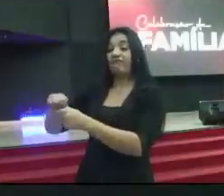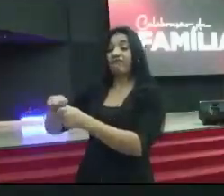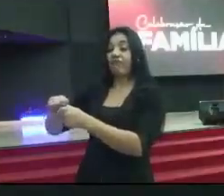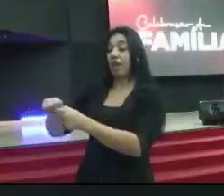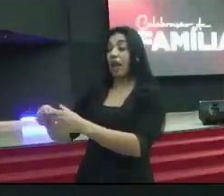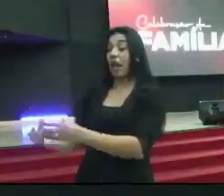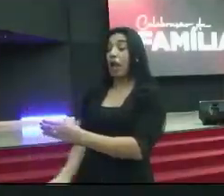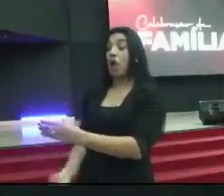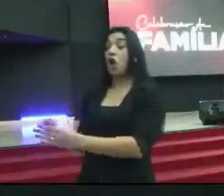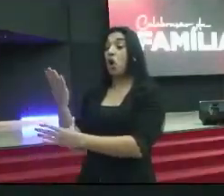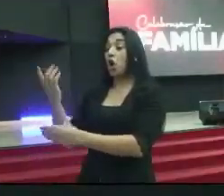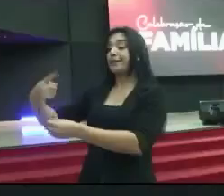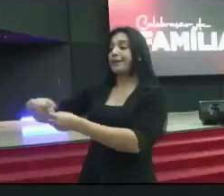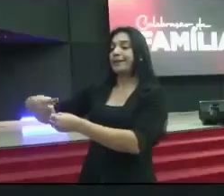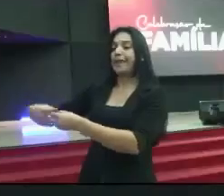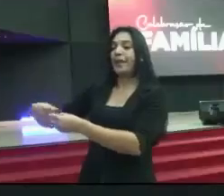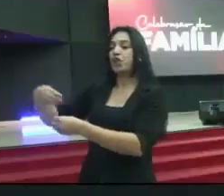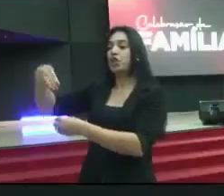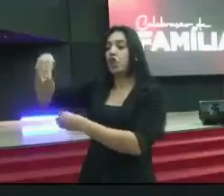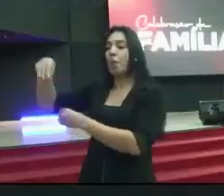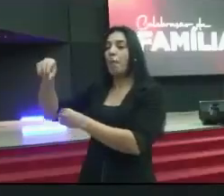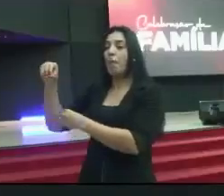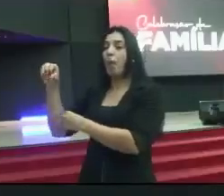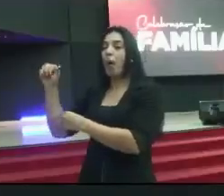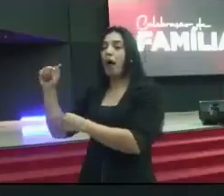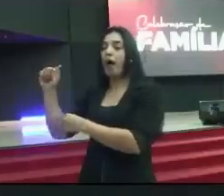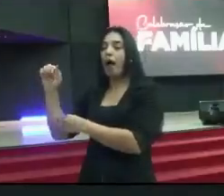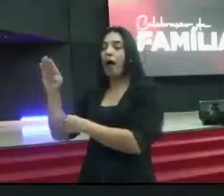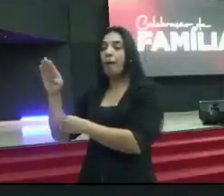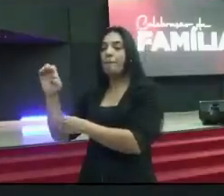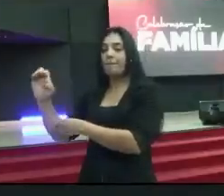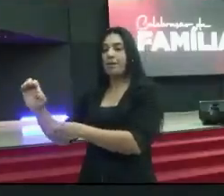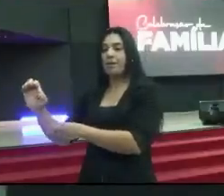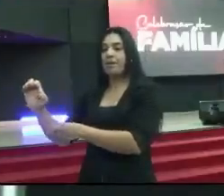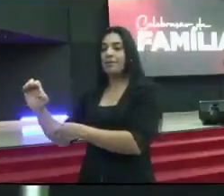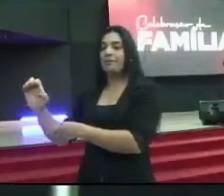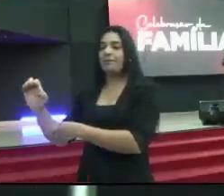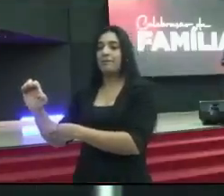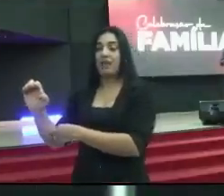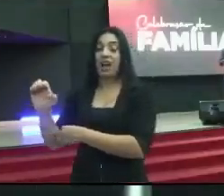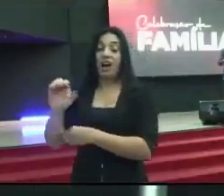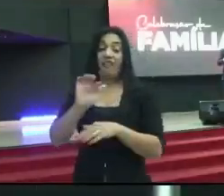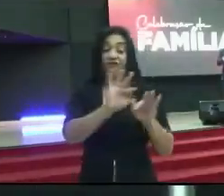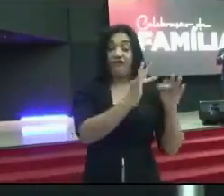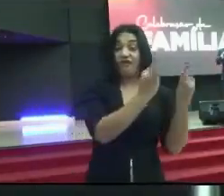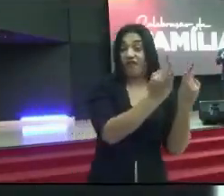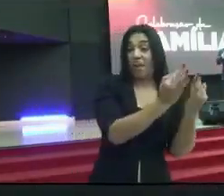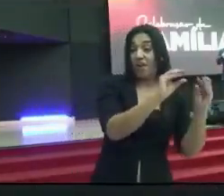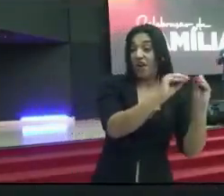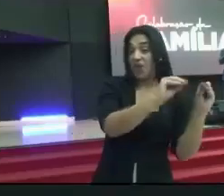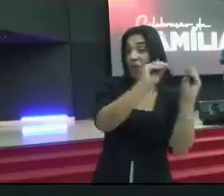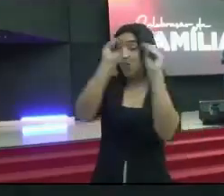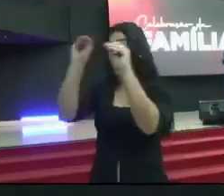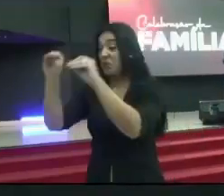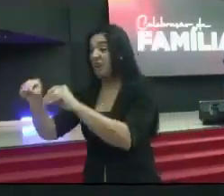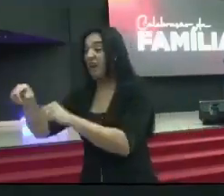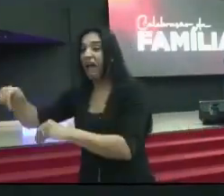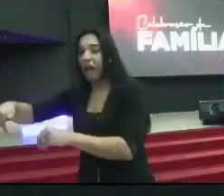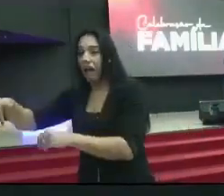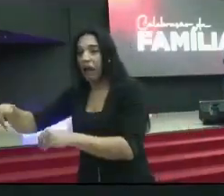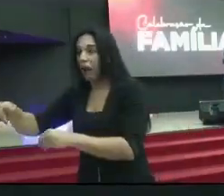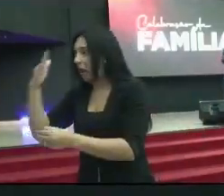Moabe, para onde mudou Elimeleque e sua família, saindo de Belém, era uma terra